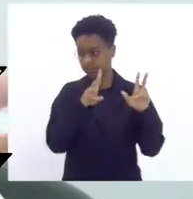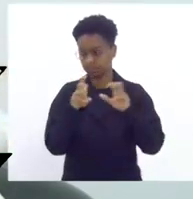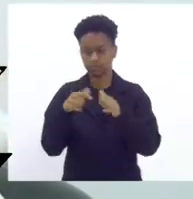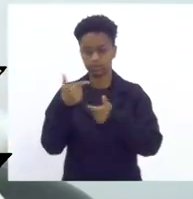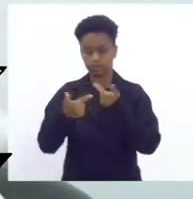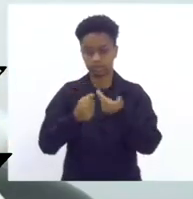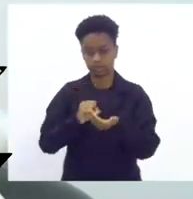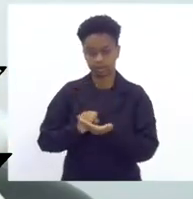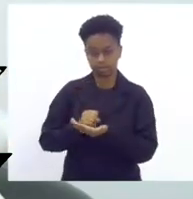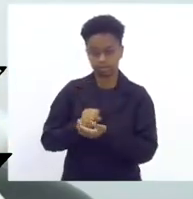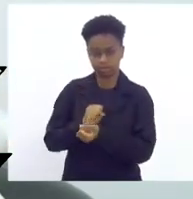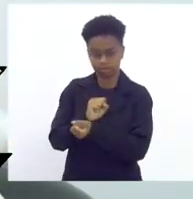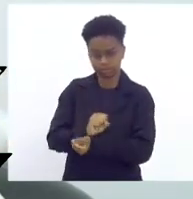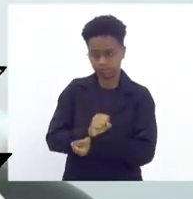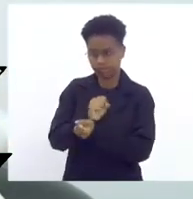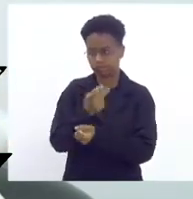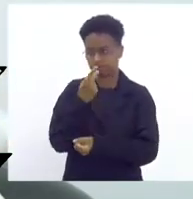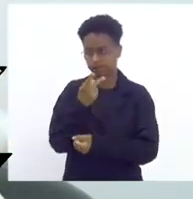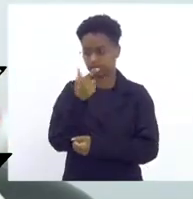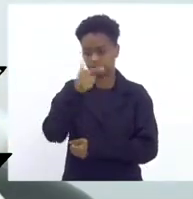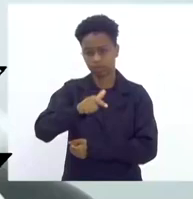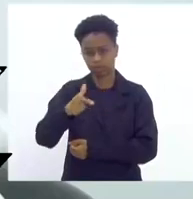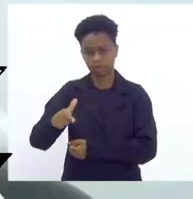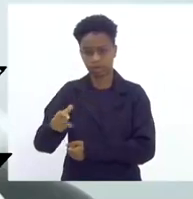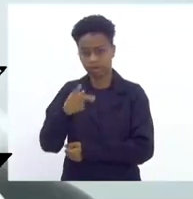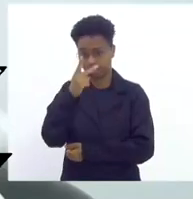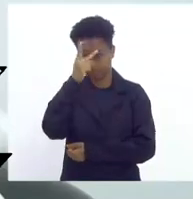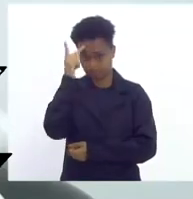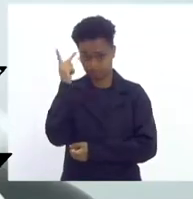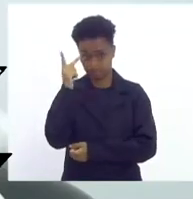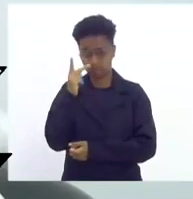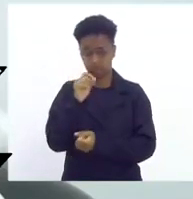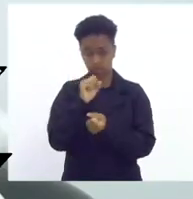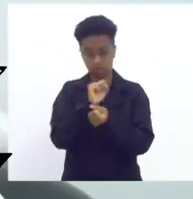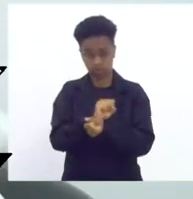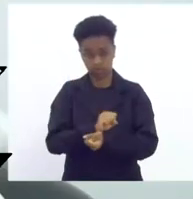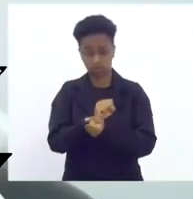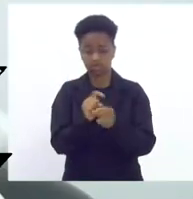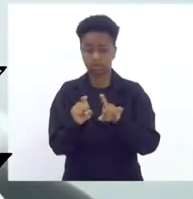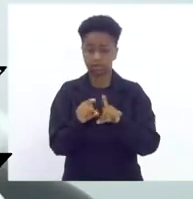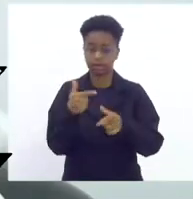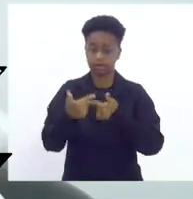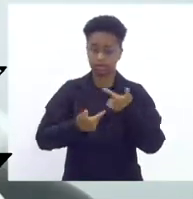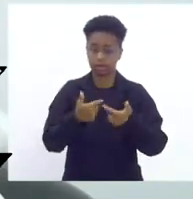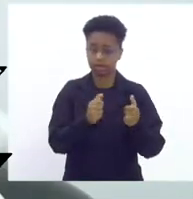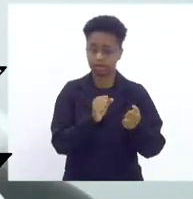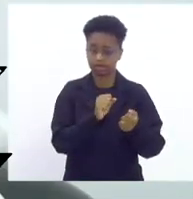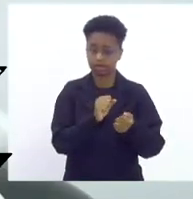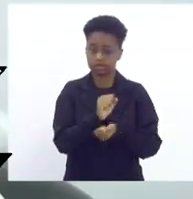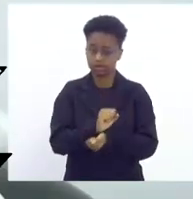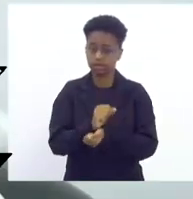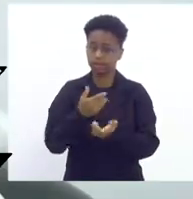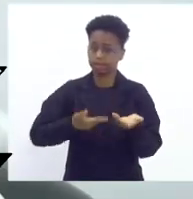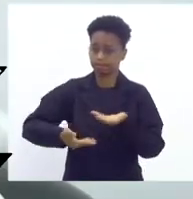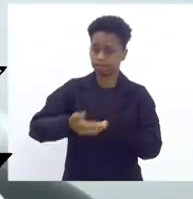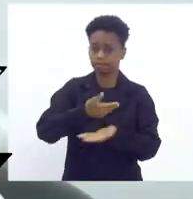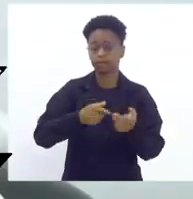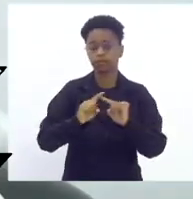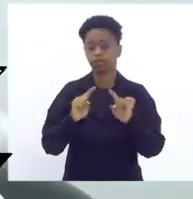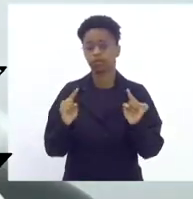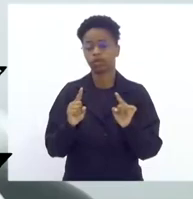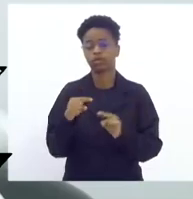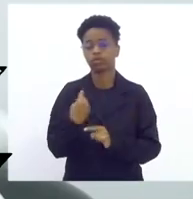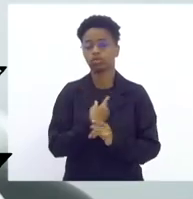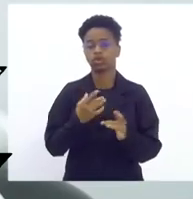foi falado aqui o tempo inteiro né A questão do tráfico de pessoas para fins trabalho escravo Então são temas que conversam e a gente faz parte dessa rede